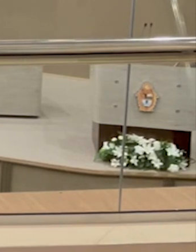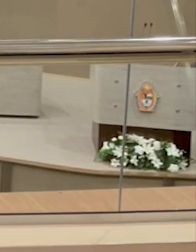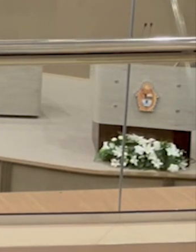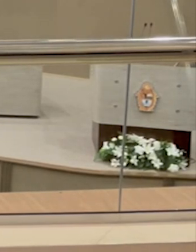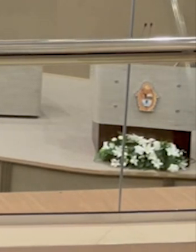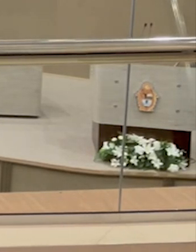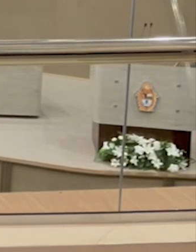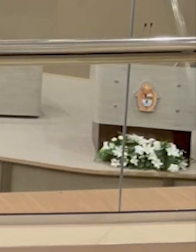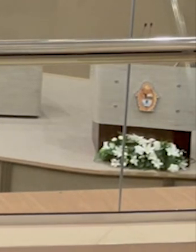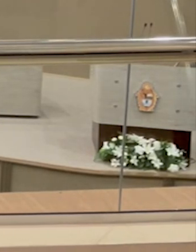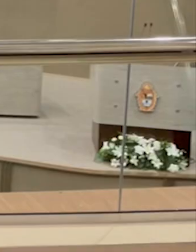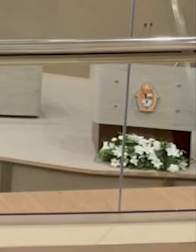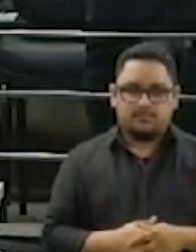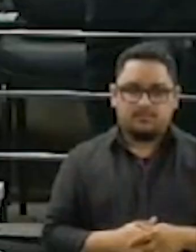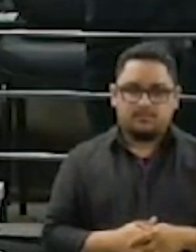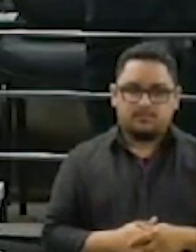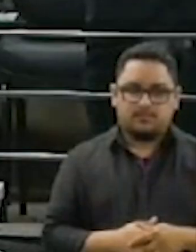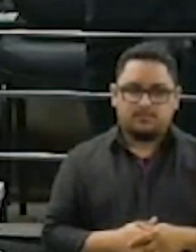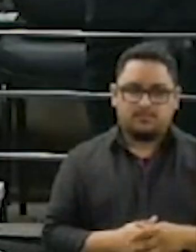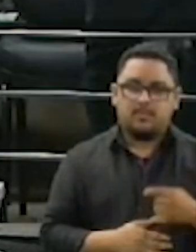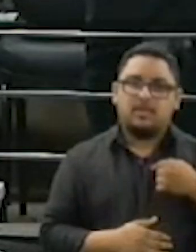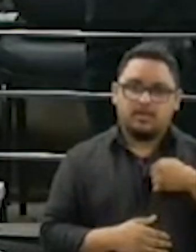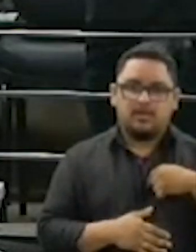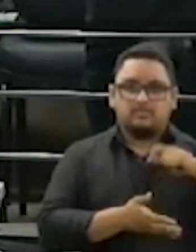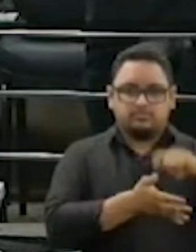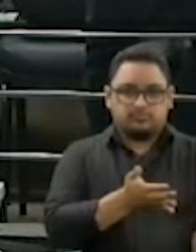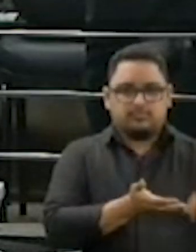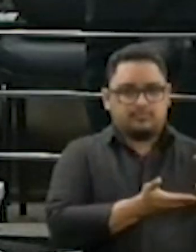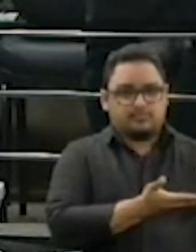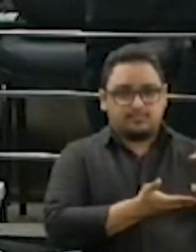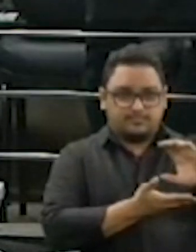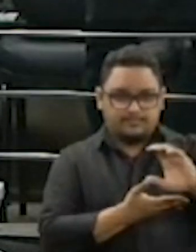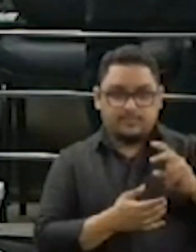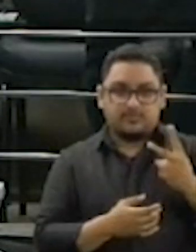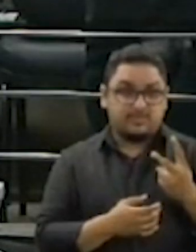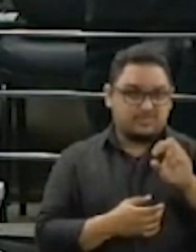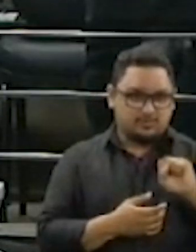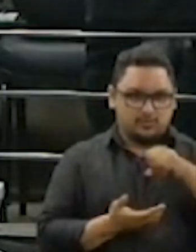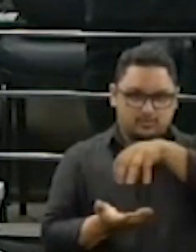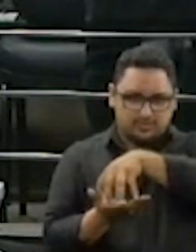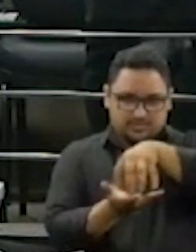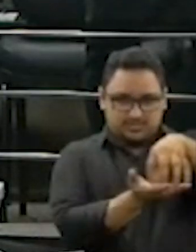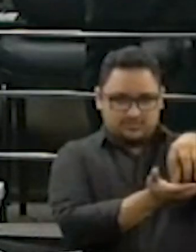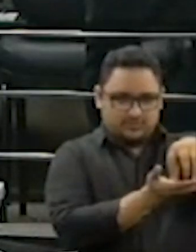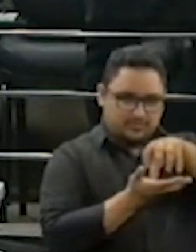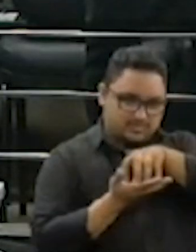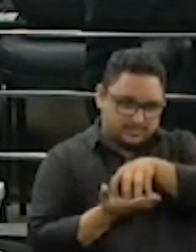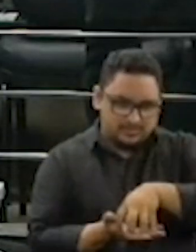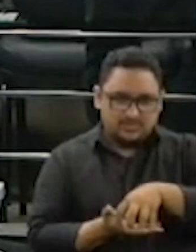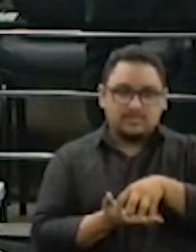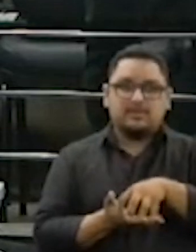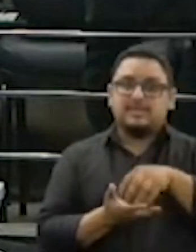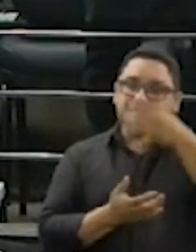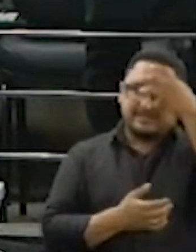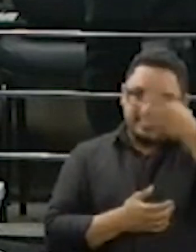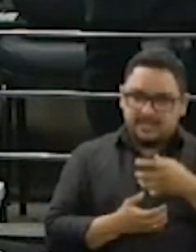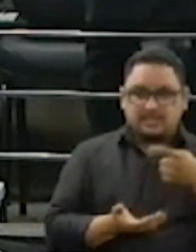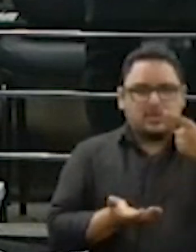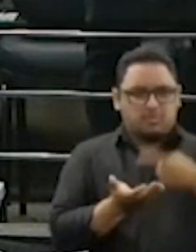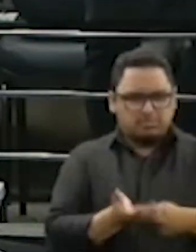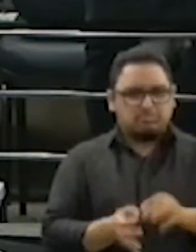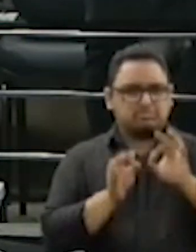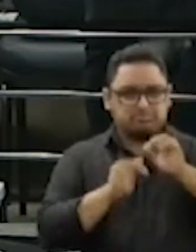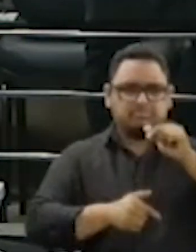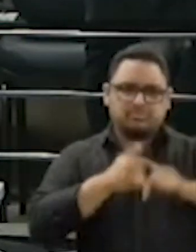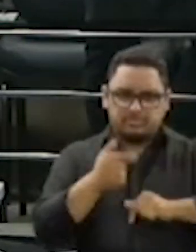Manaus sobre emendas não pagas. Eu fiz emendas parlamentares para 28 instituições sociais sérias, como o